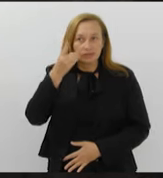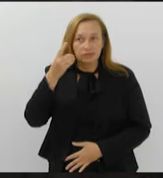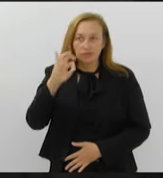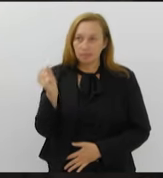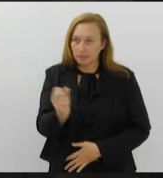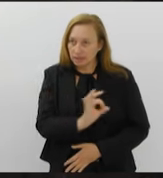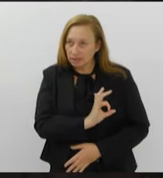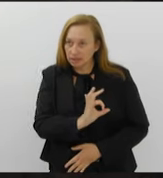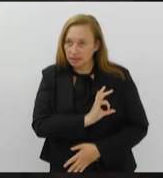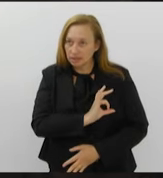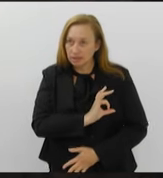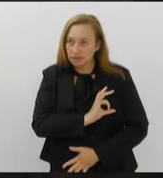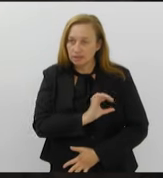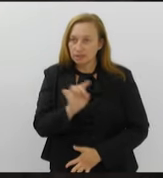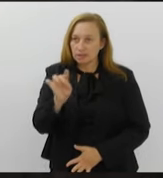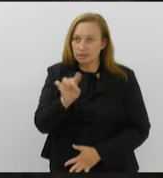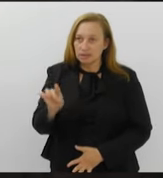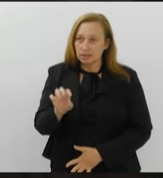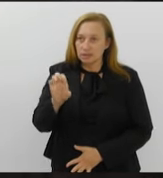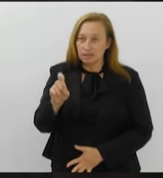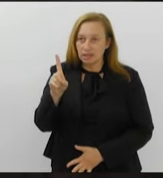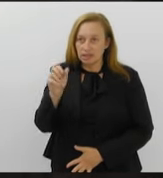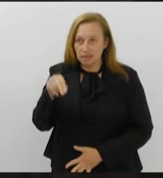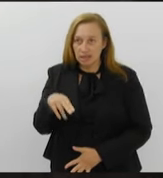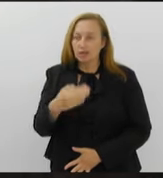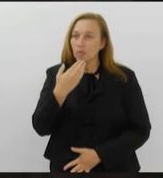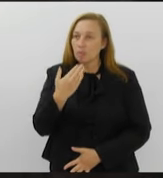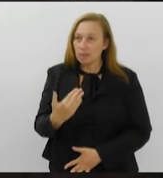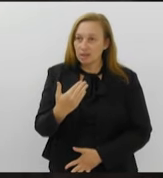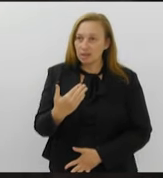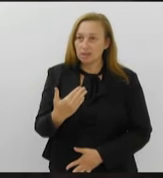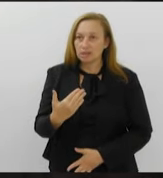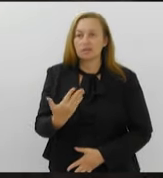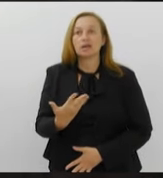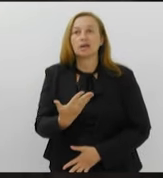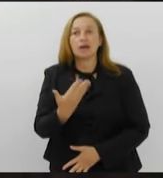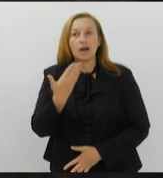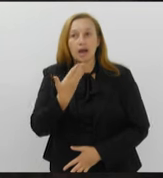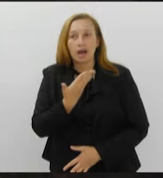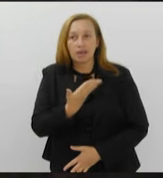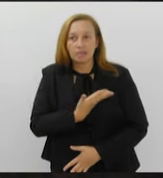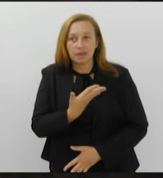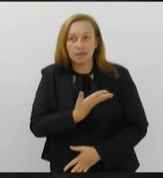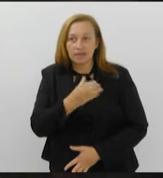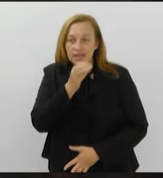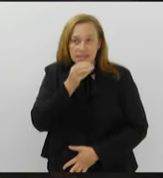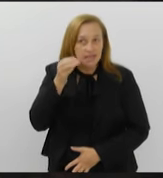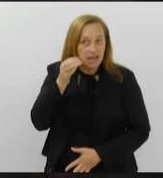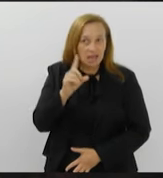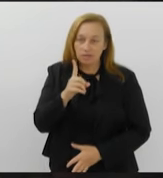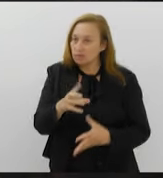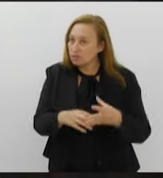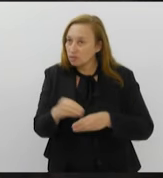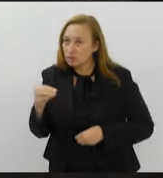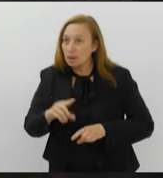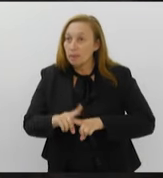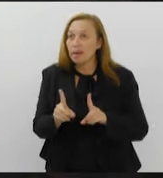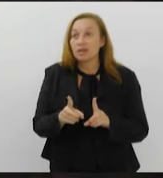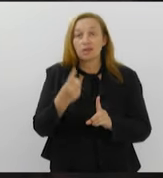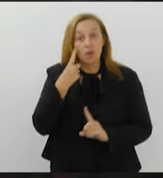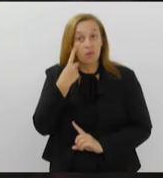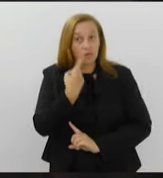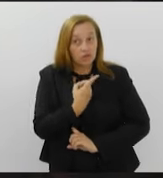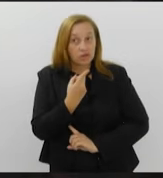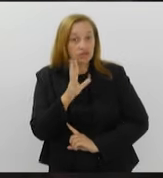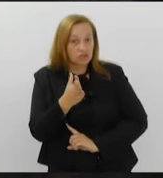Marta Rocha e na deputada Zeidan. Peço vênia à minha querida amiga Célia. Eu não sou de fugir ao bom embate, mas eu olhei, a senhora